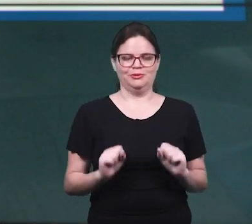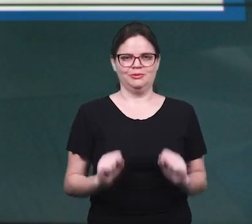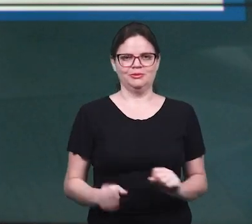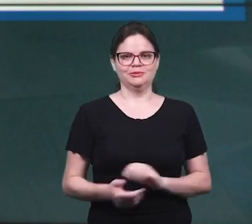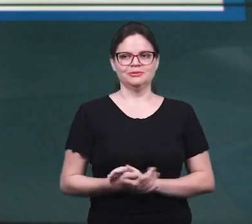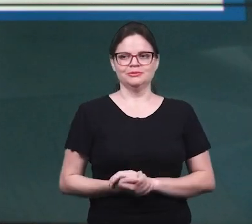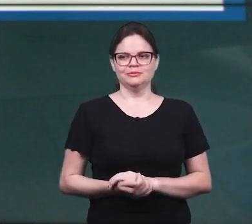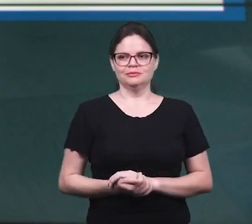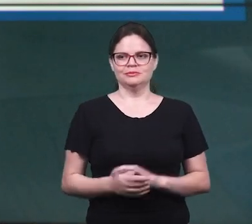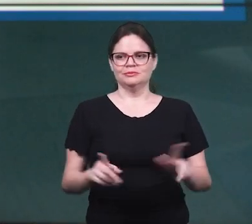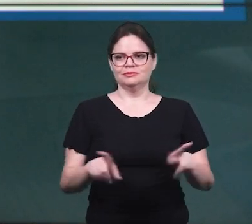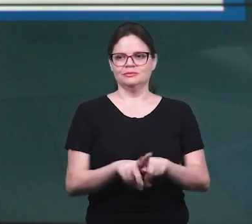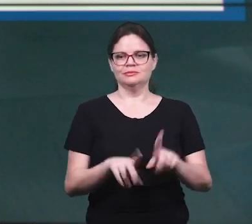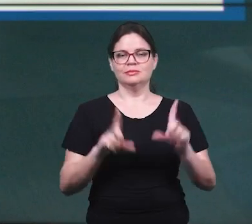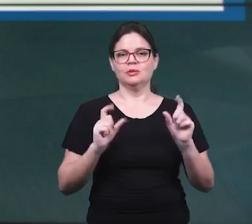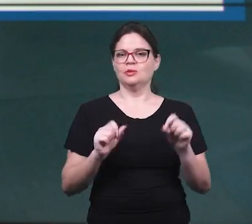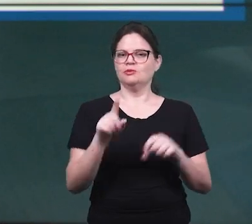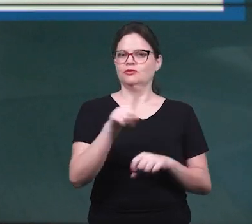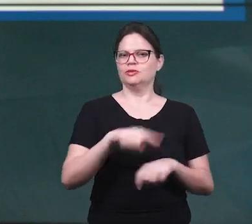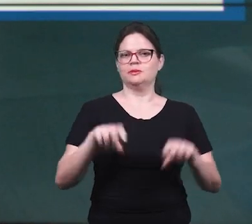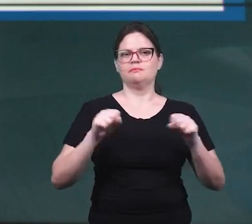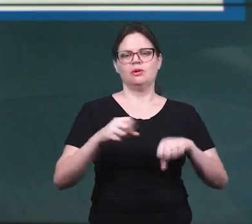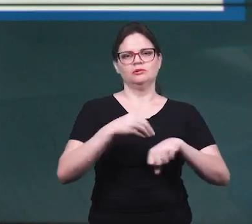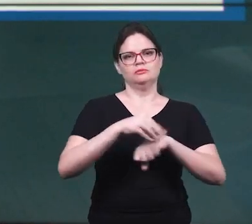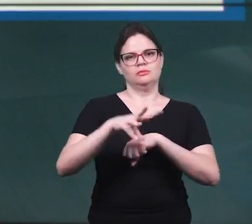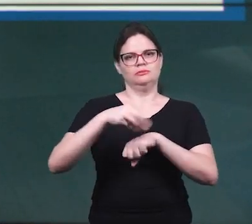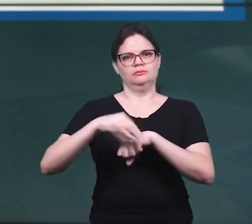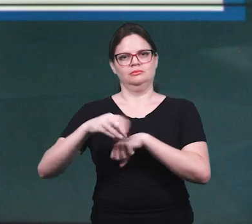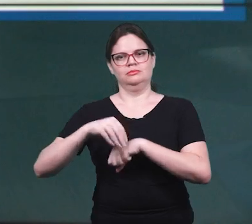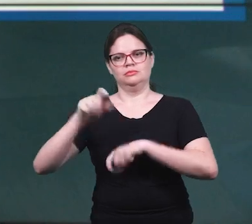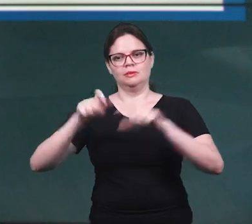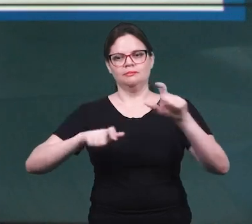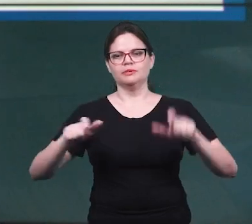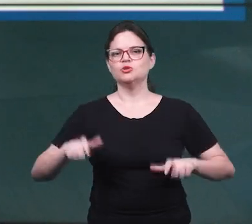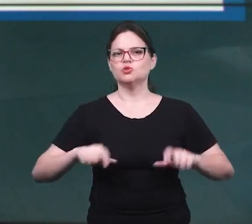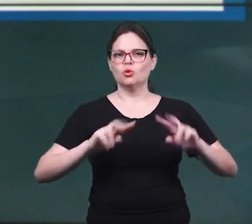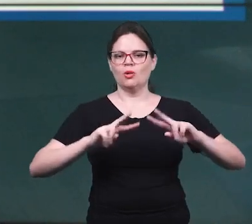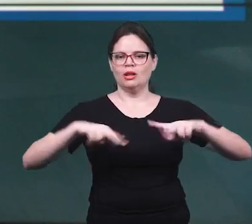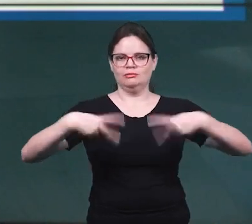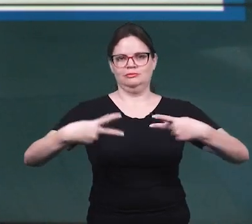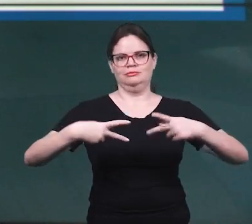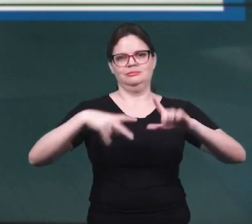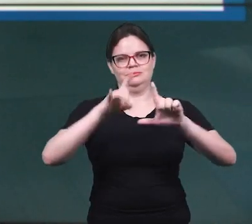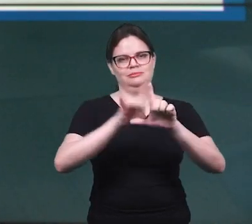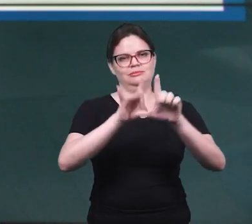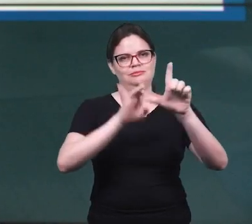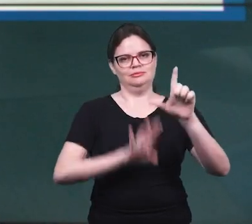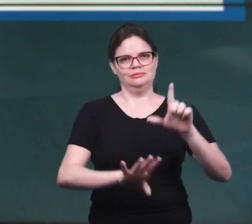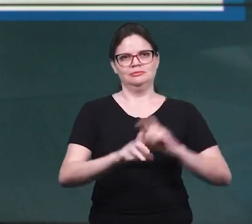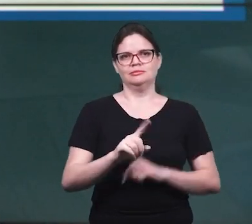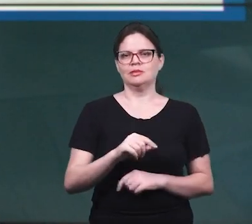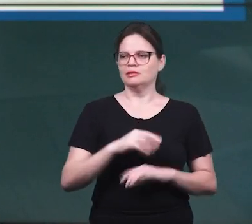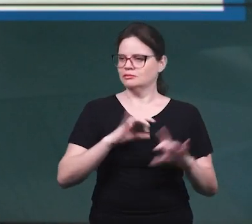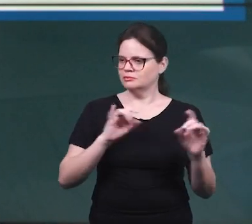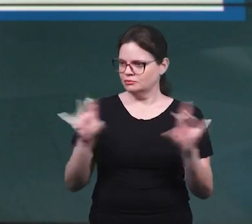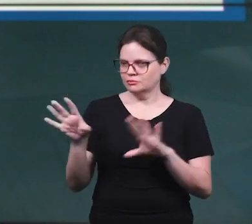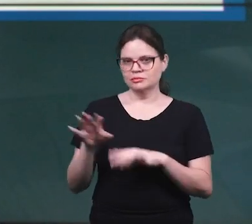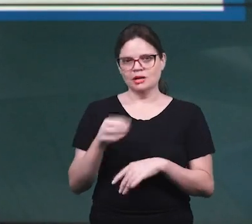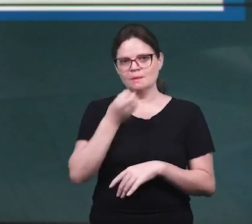e também você pode enviar para uma pessoa que você imagina que seria bom se essa